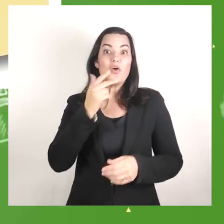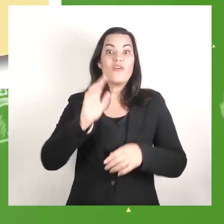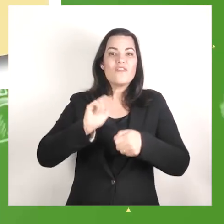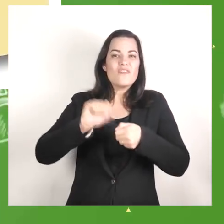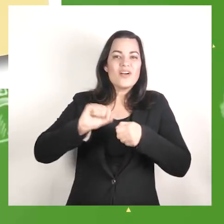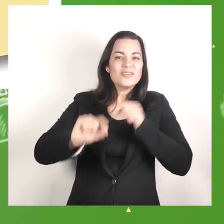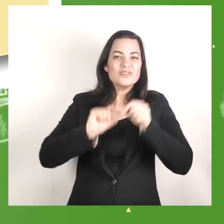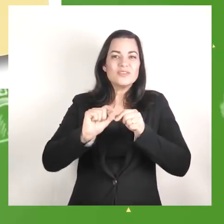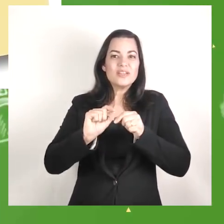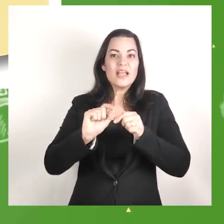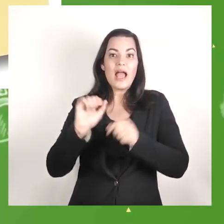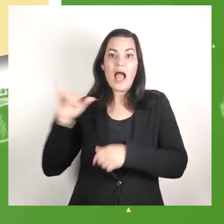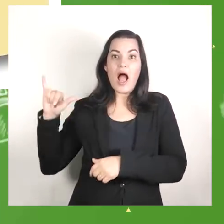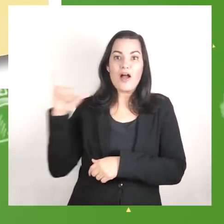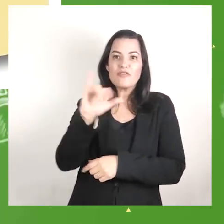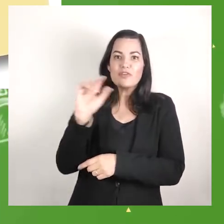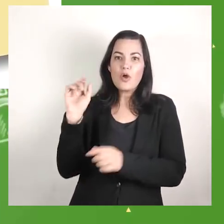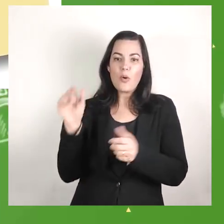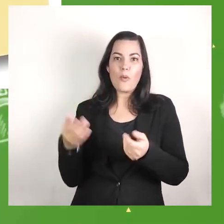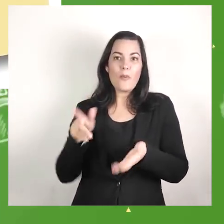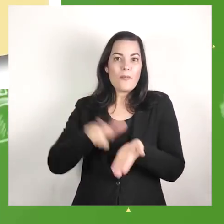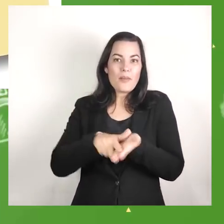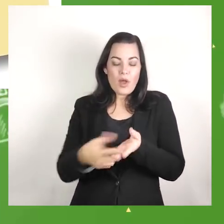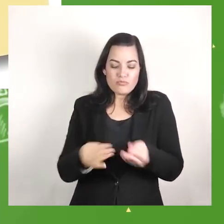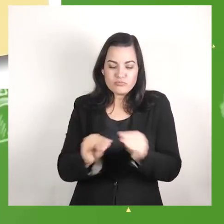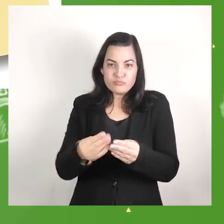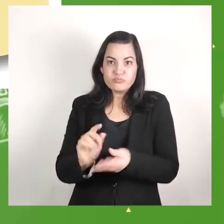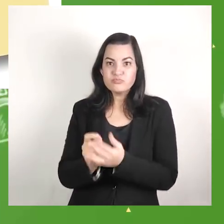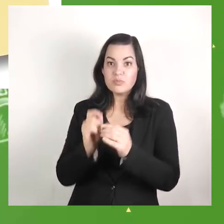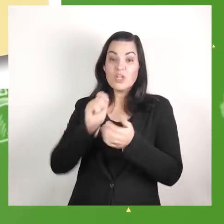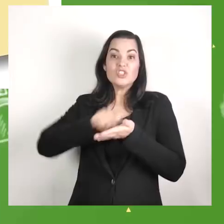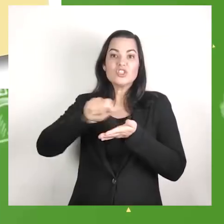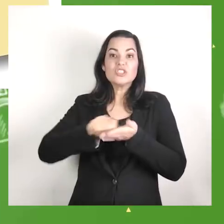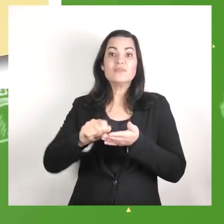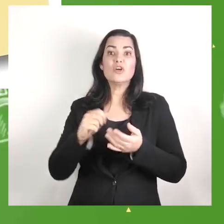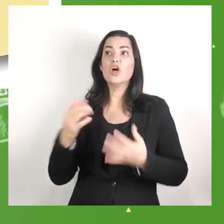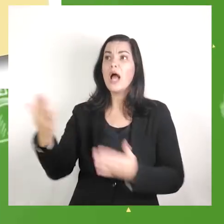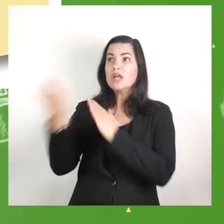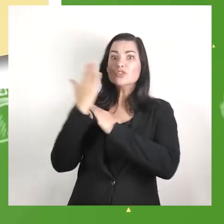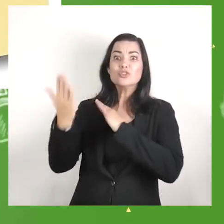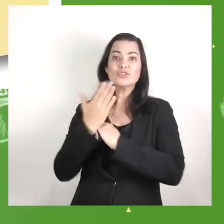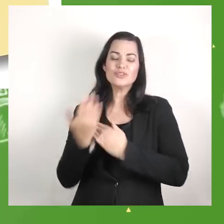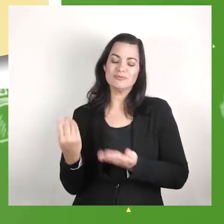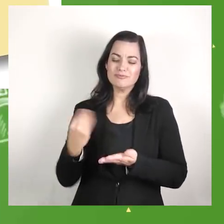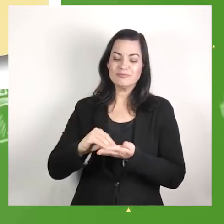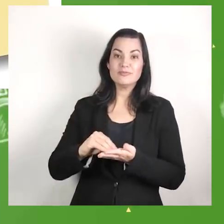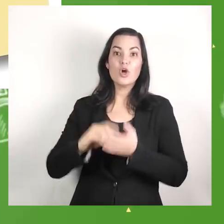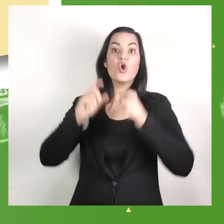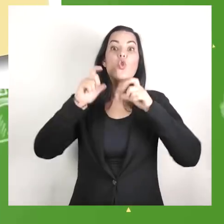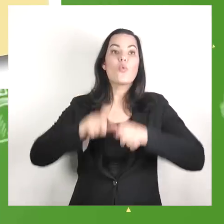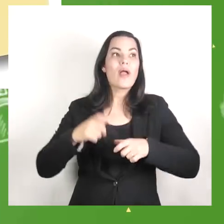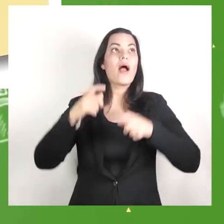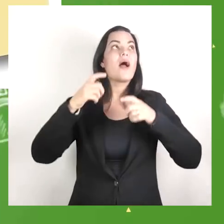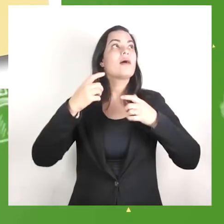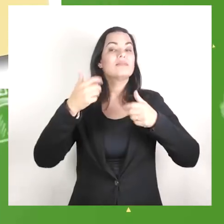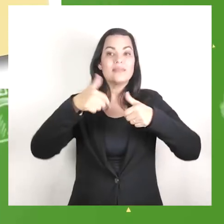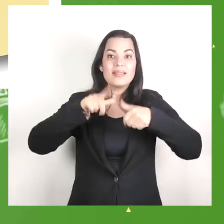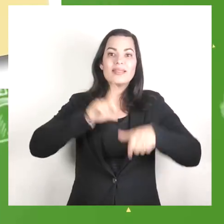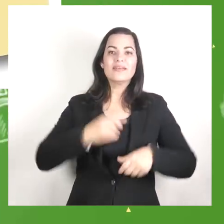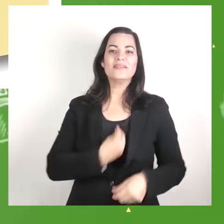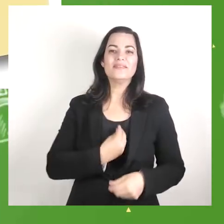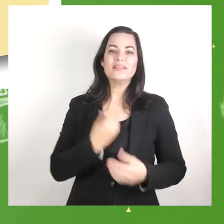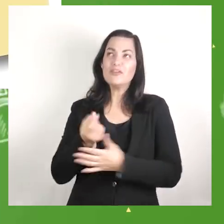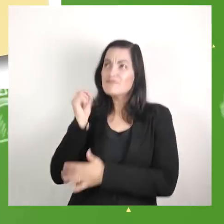de papel e jogaria ele escrito "Socorro", marcando aí nesse aviãozinho de papel o local onde ele